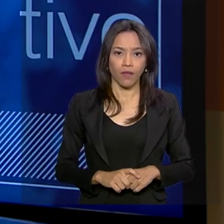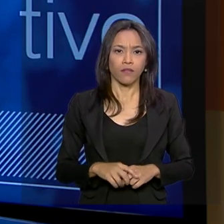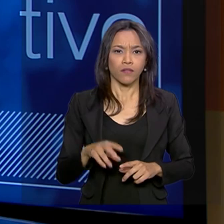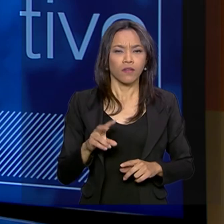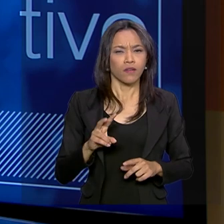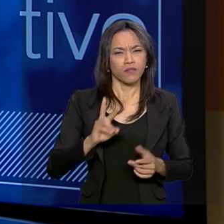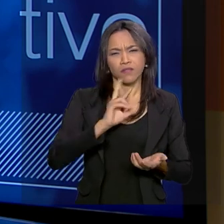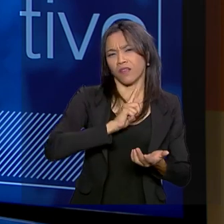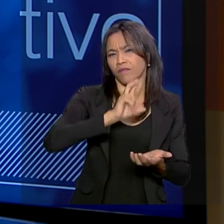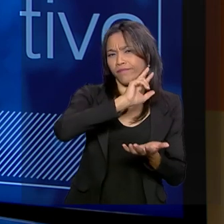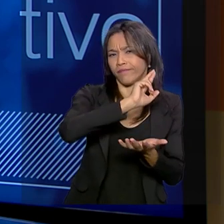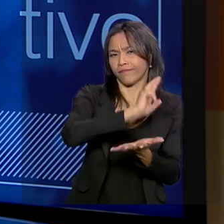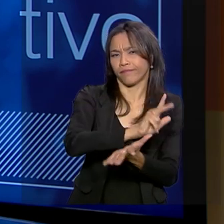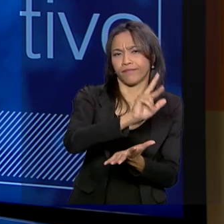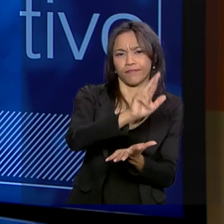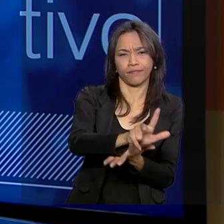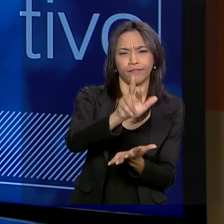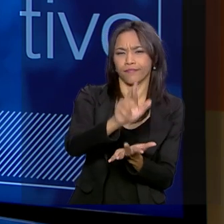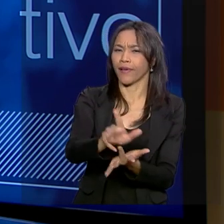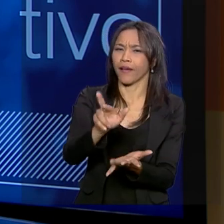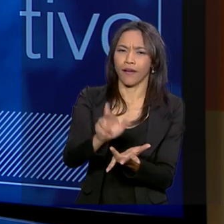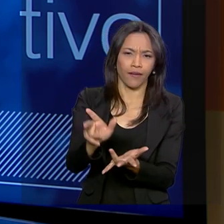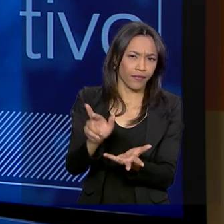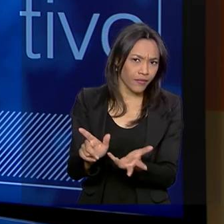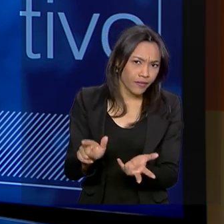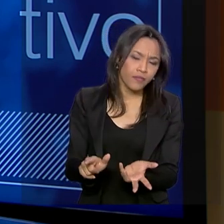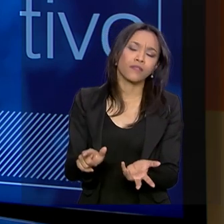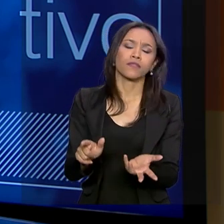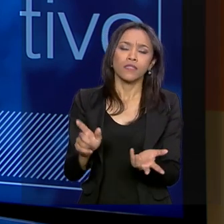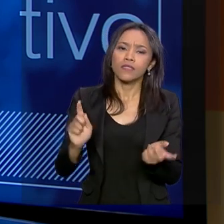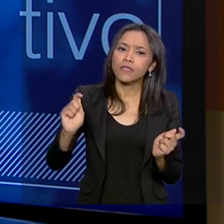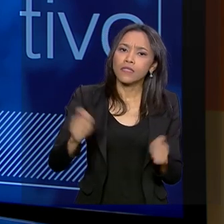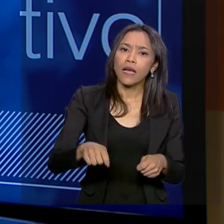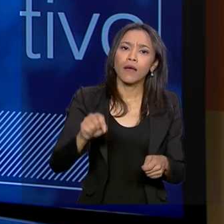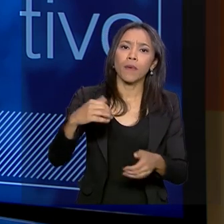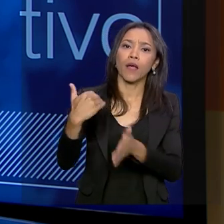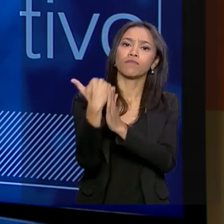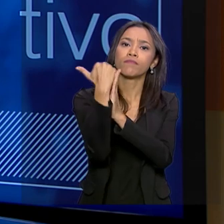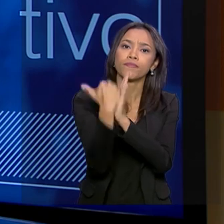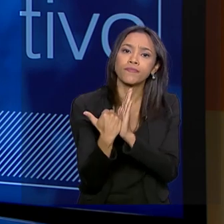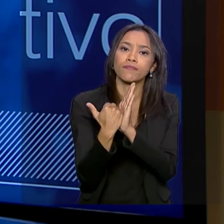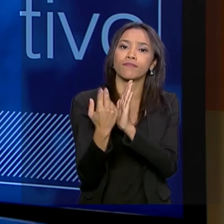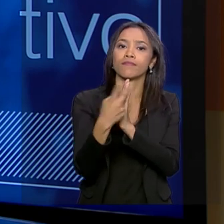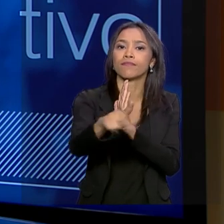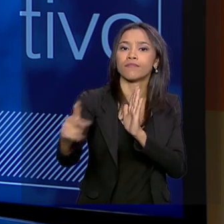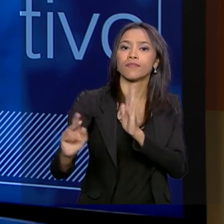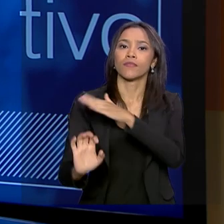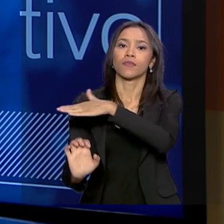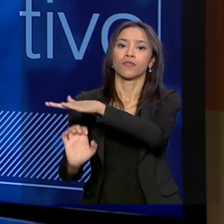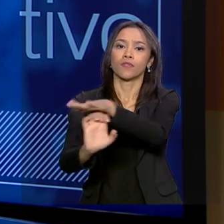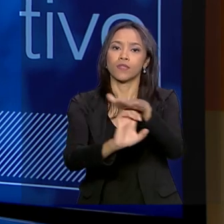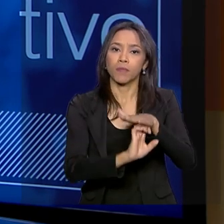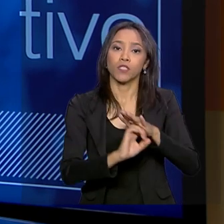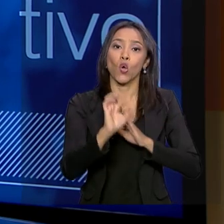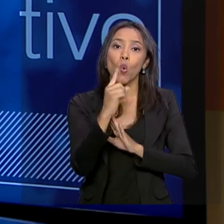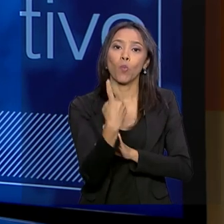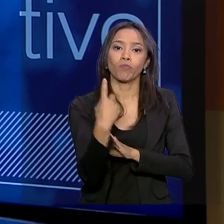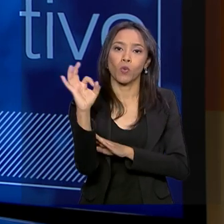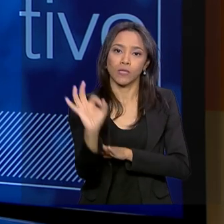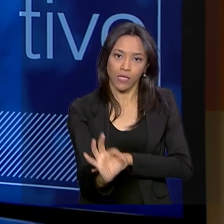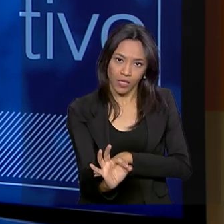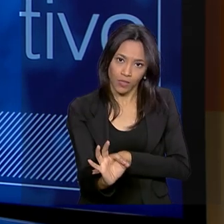atividades mais diversas possíveis. E eles têm a possibilidade de abater, a pessoa jurídica abater 1%